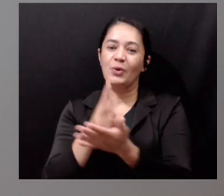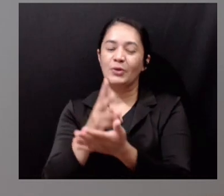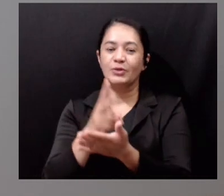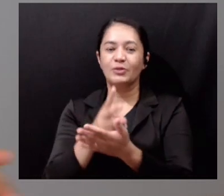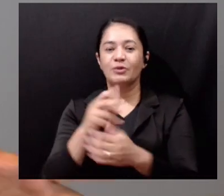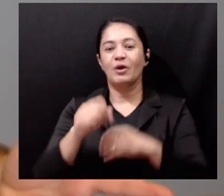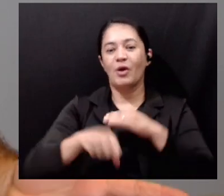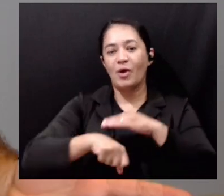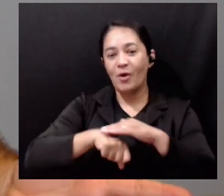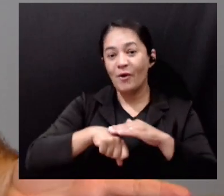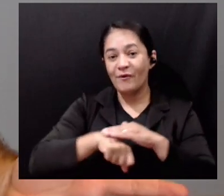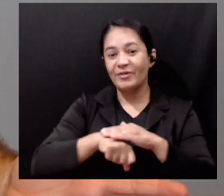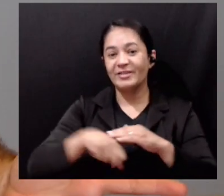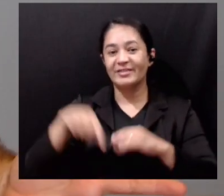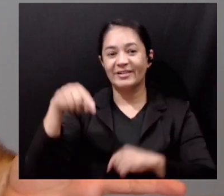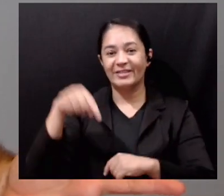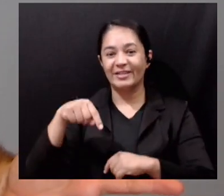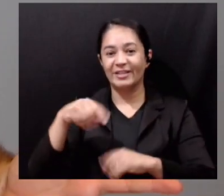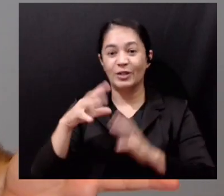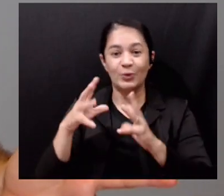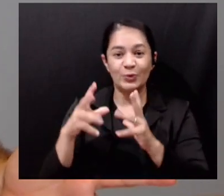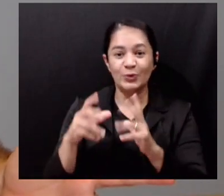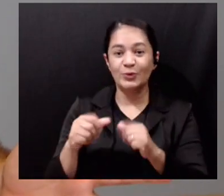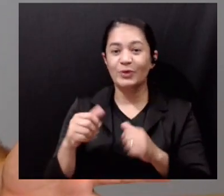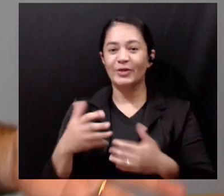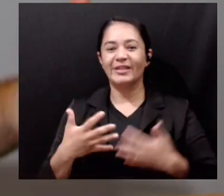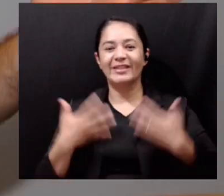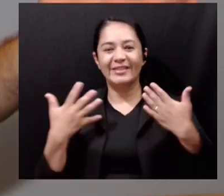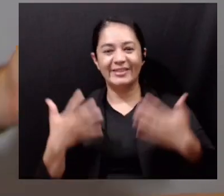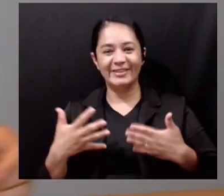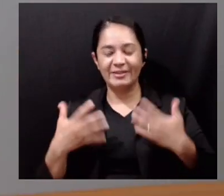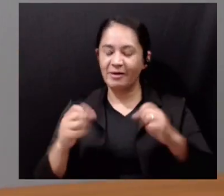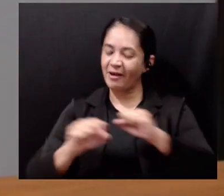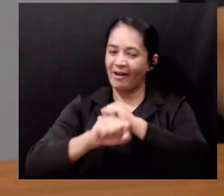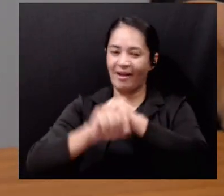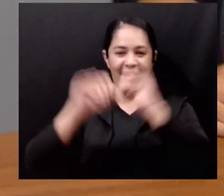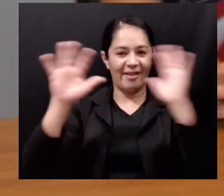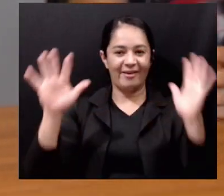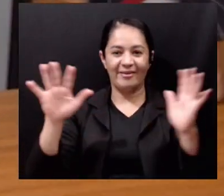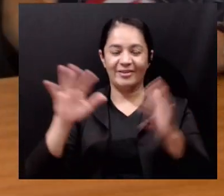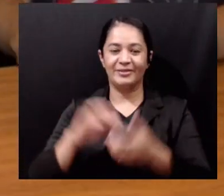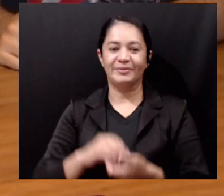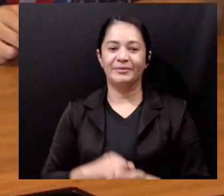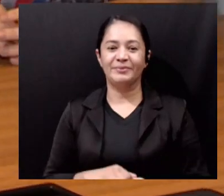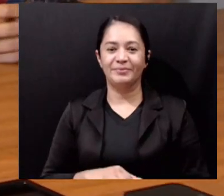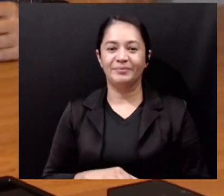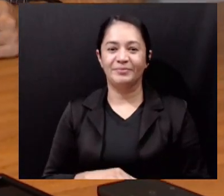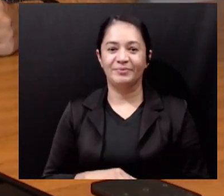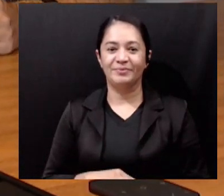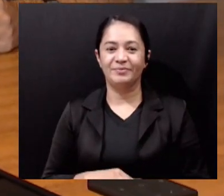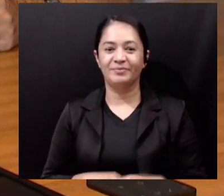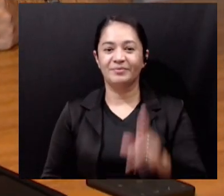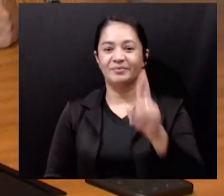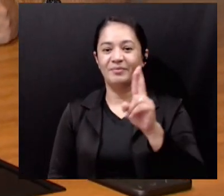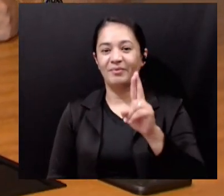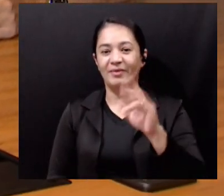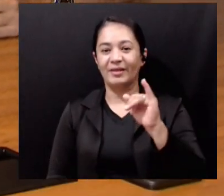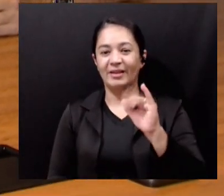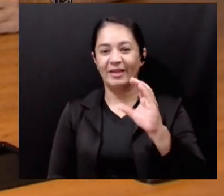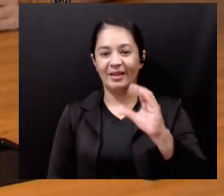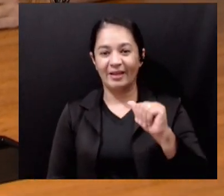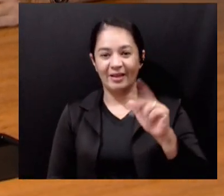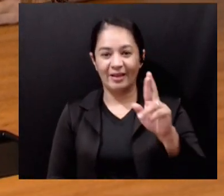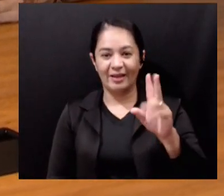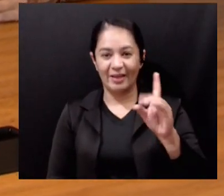aqui. Tá todo mundo super animado, claro, não poderia ser diferente. Tô aqui com o Ricardo. E aí, beleza? Tudo bem,